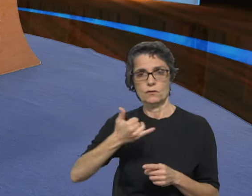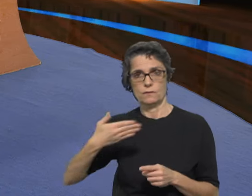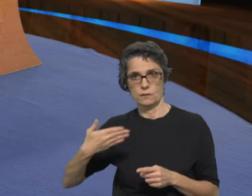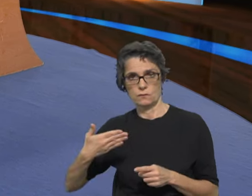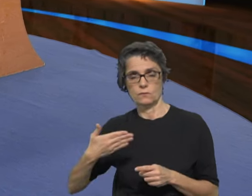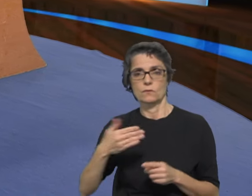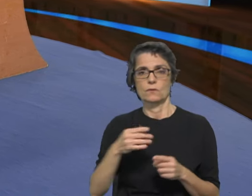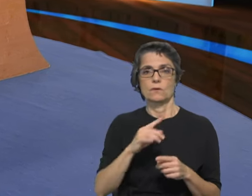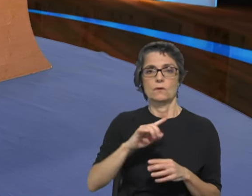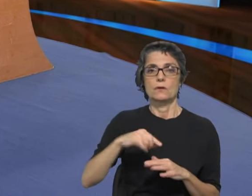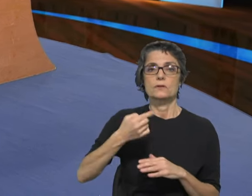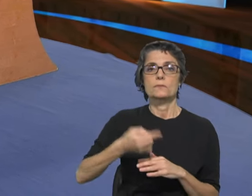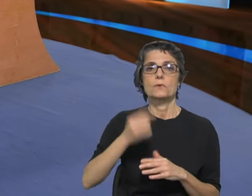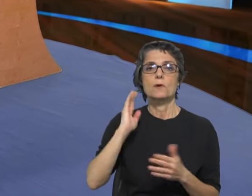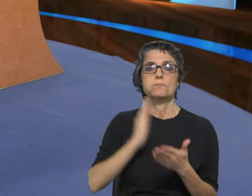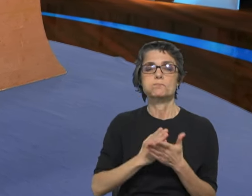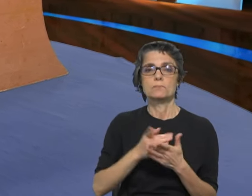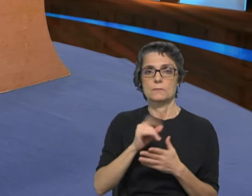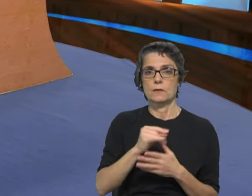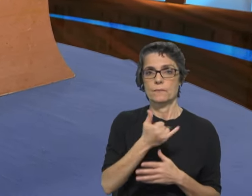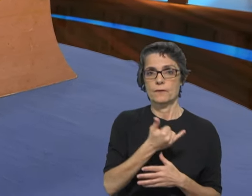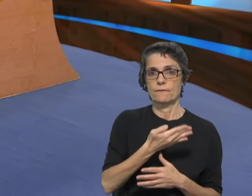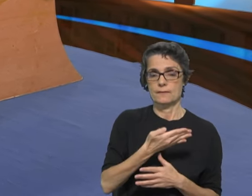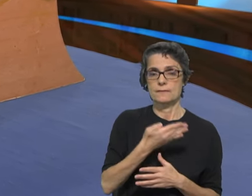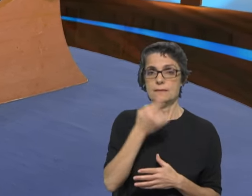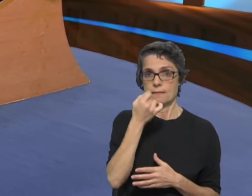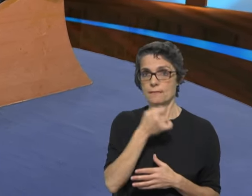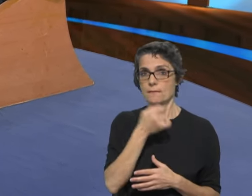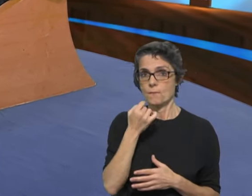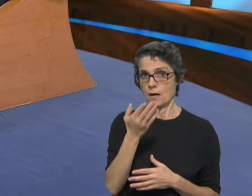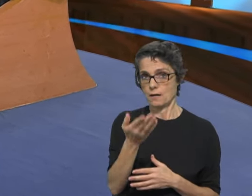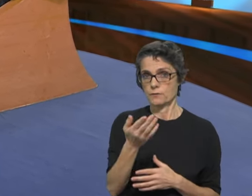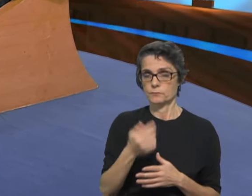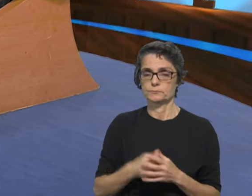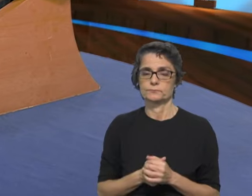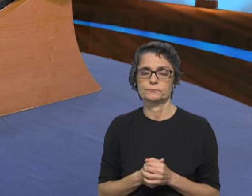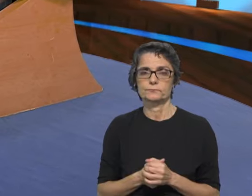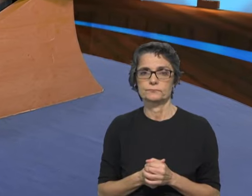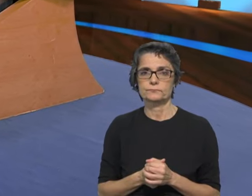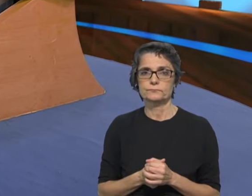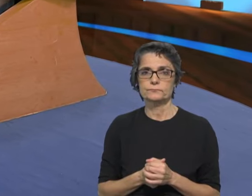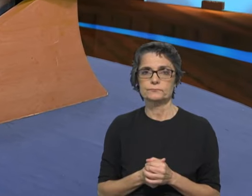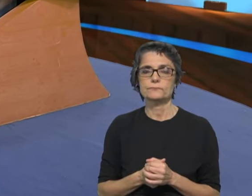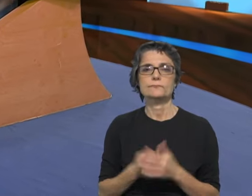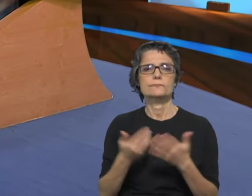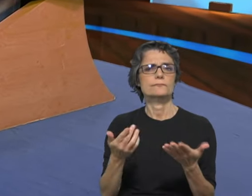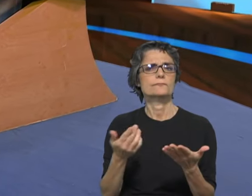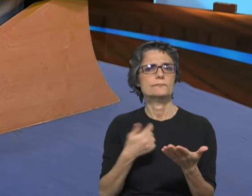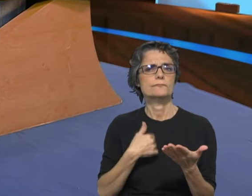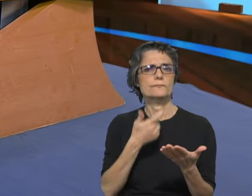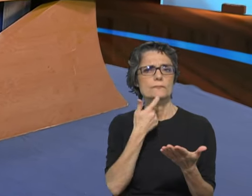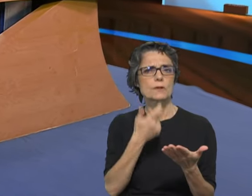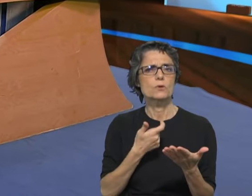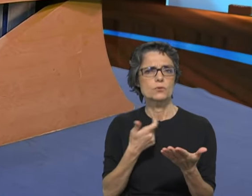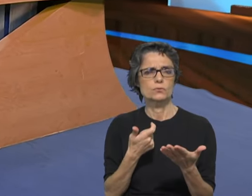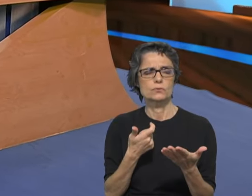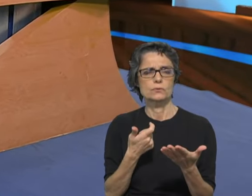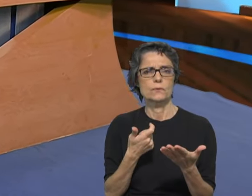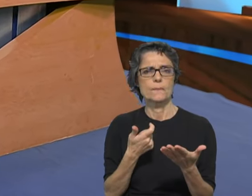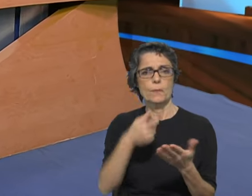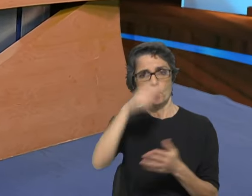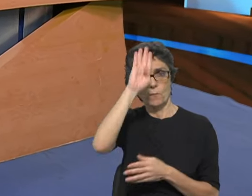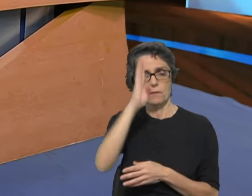dia via Zoom, no dia 27 de maio, precisamente. Inês, queria-me referir ainda, porque foi algo que o Papa Francisco focou também neste discurso no